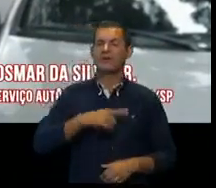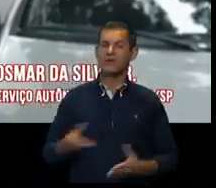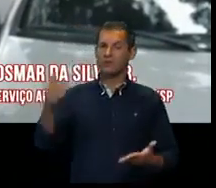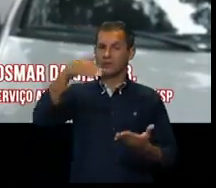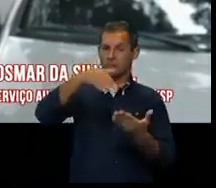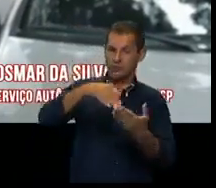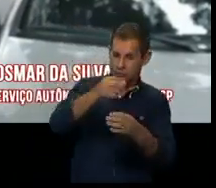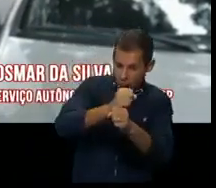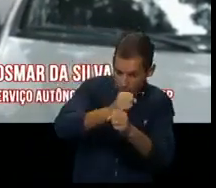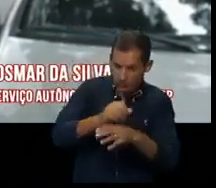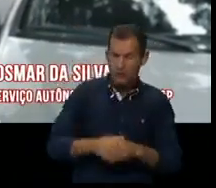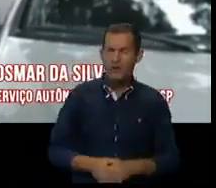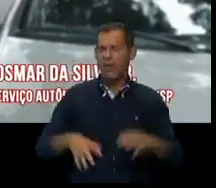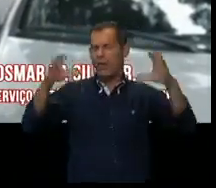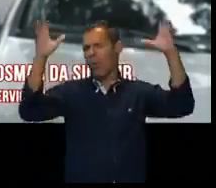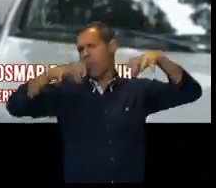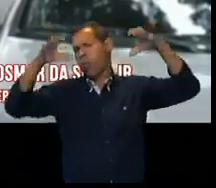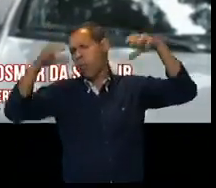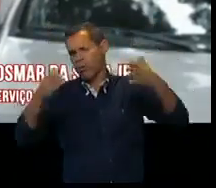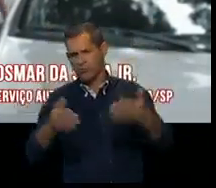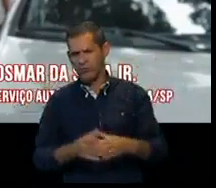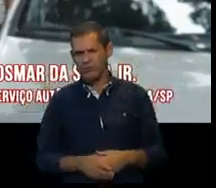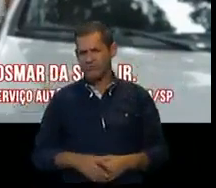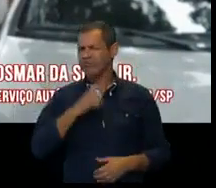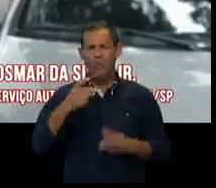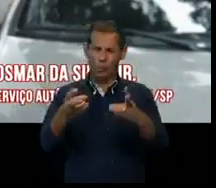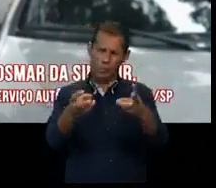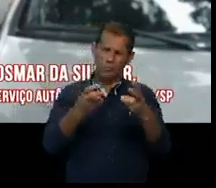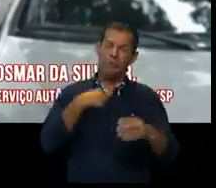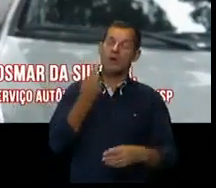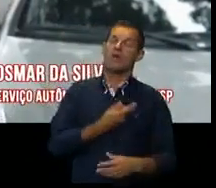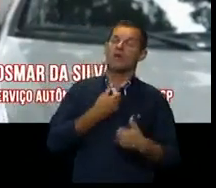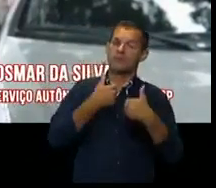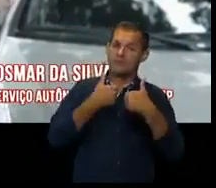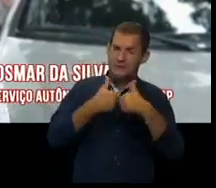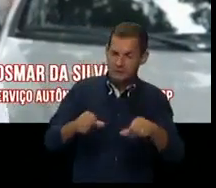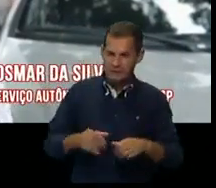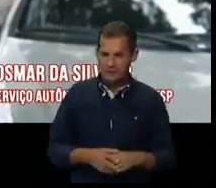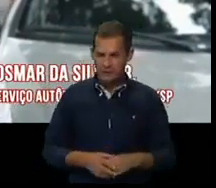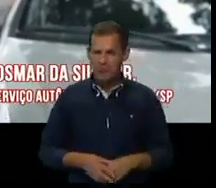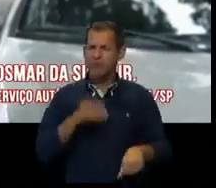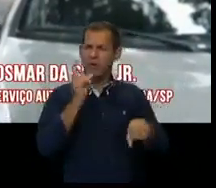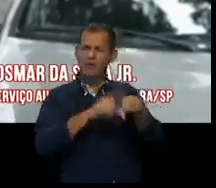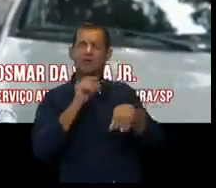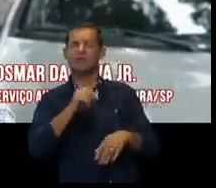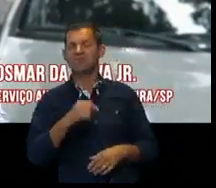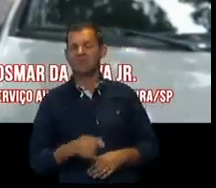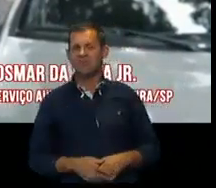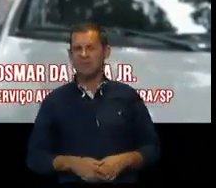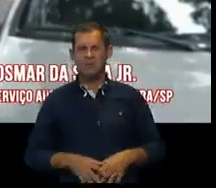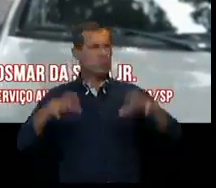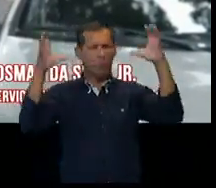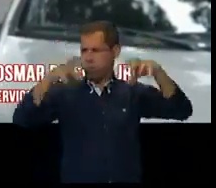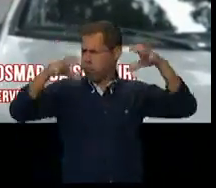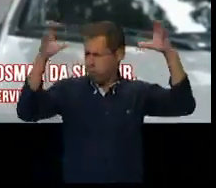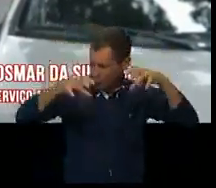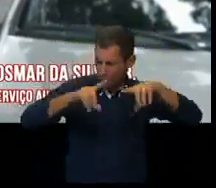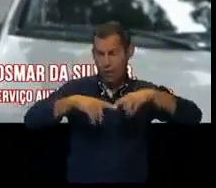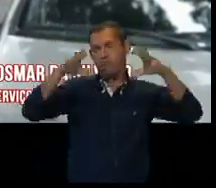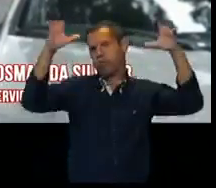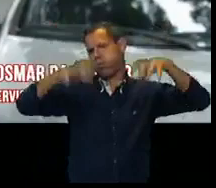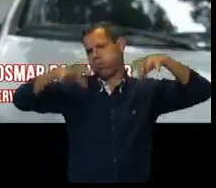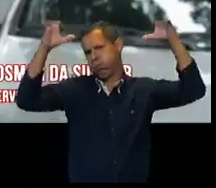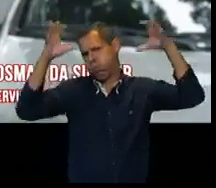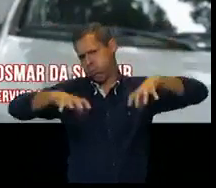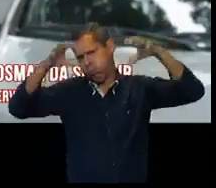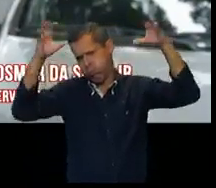últimos anos. As chuvas hoje elas são imprevisíveis. Nós estamos num momento em que não era para chover tão forte e as chuvas